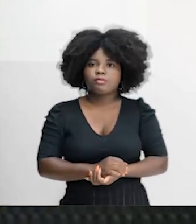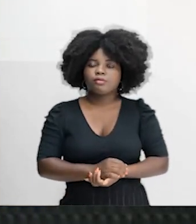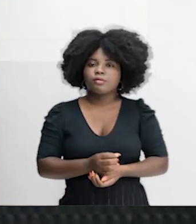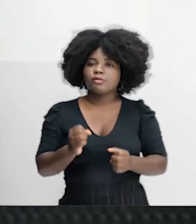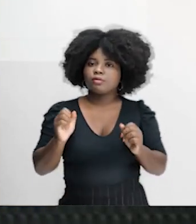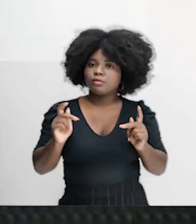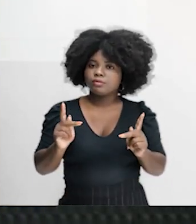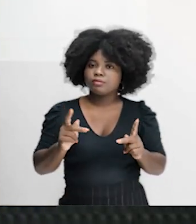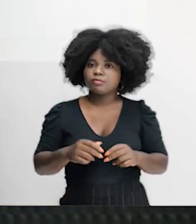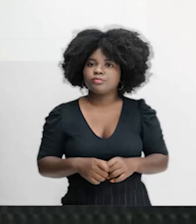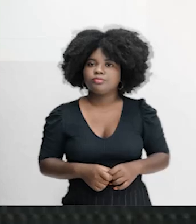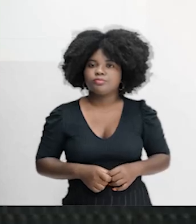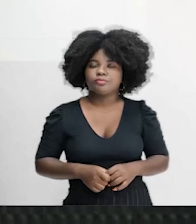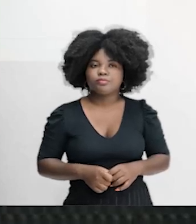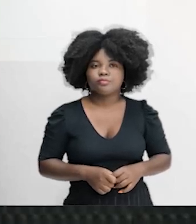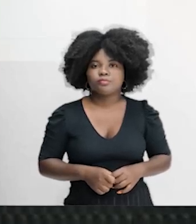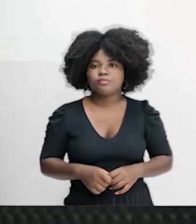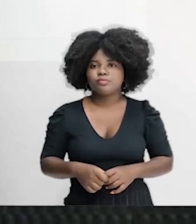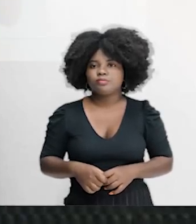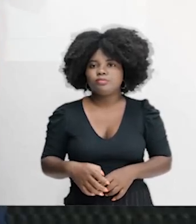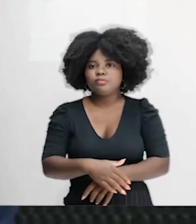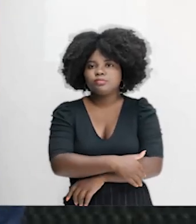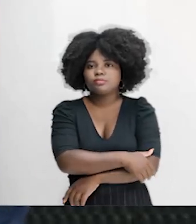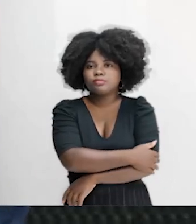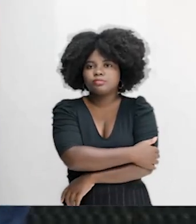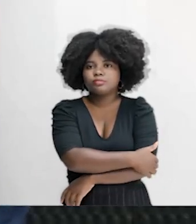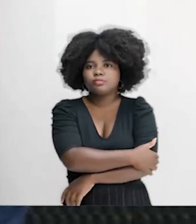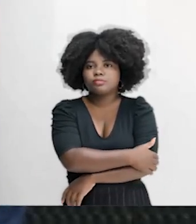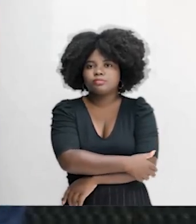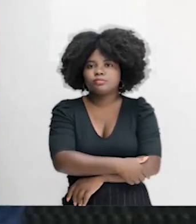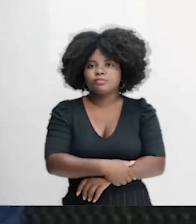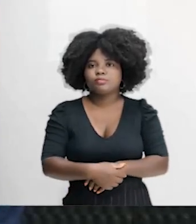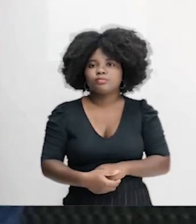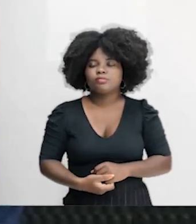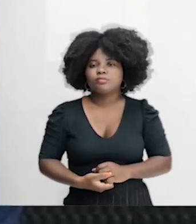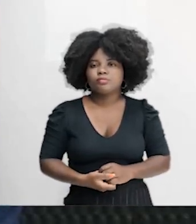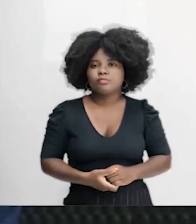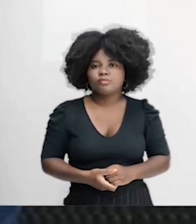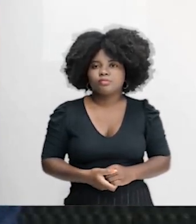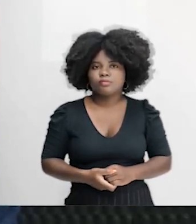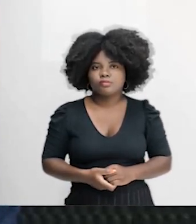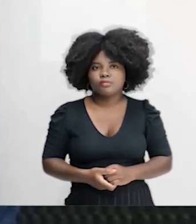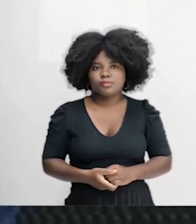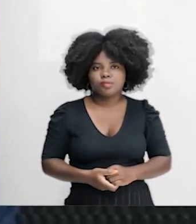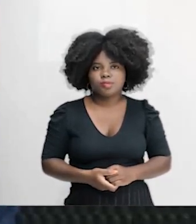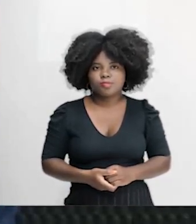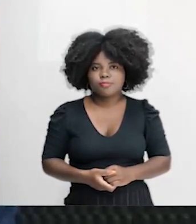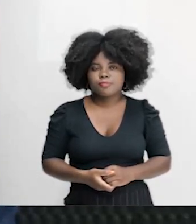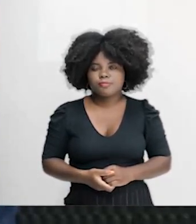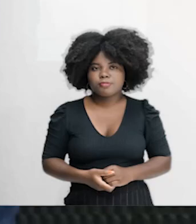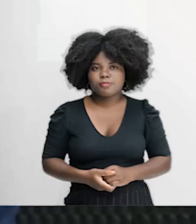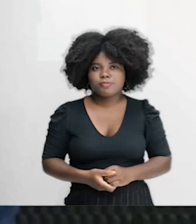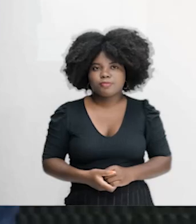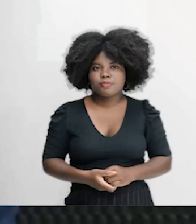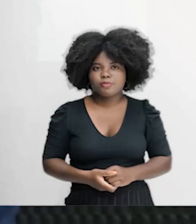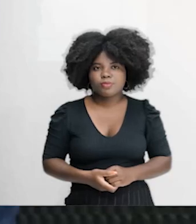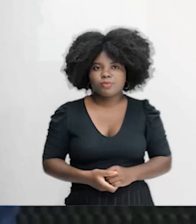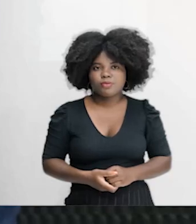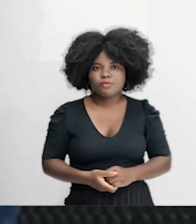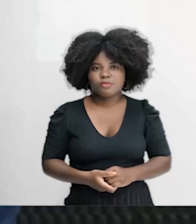Certinho? Olha só. Vamos lá. Vou construir aqui o gráfico dessa